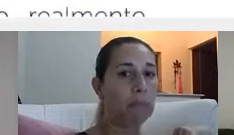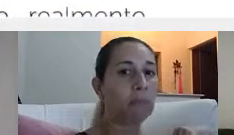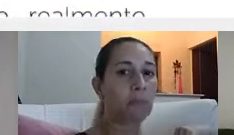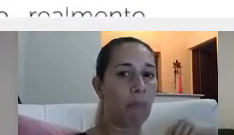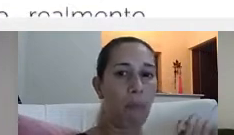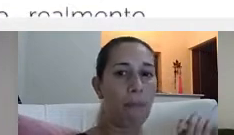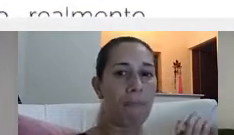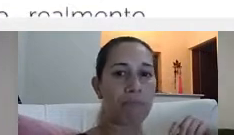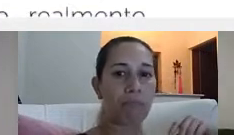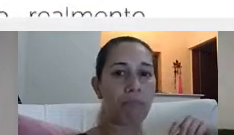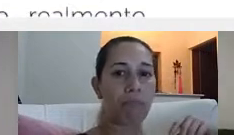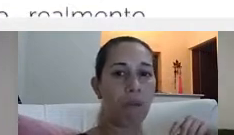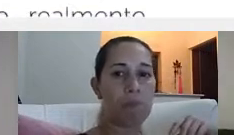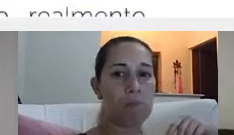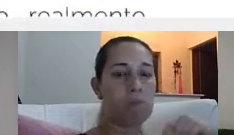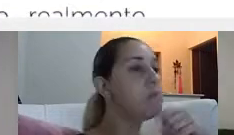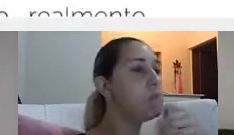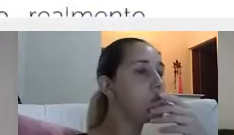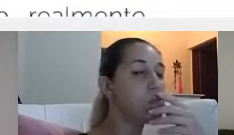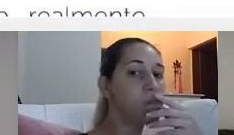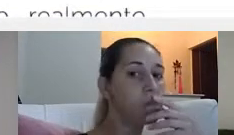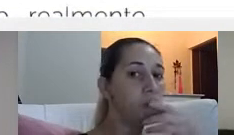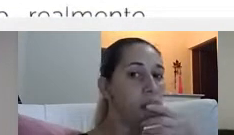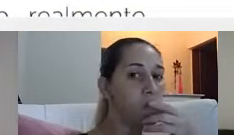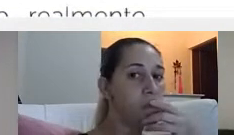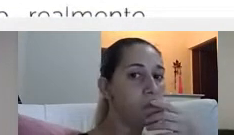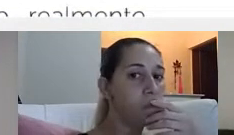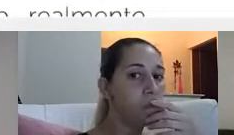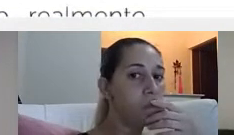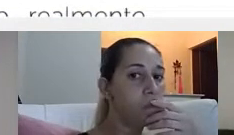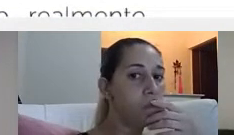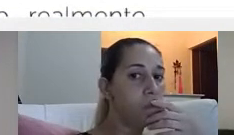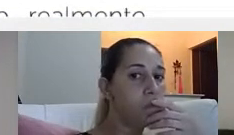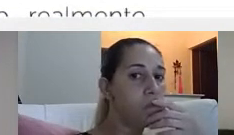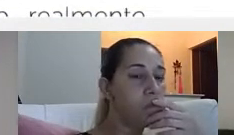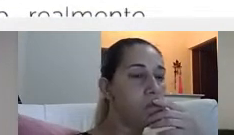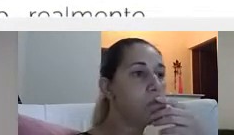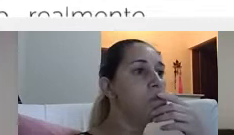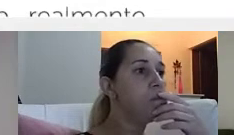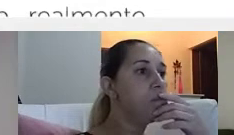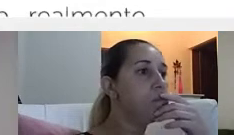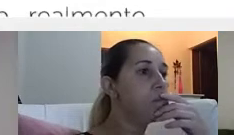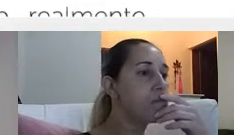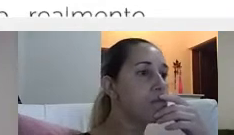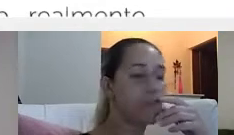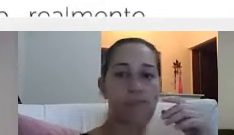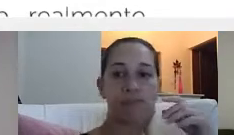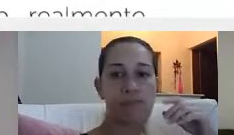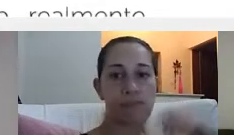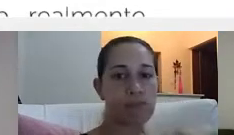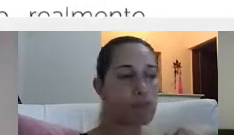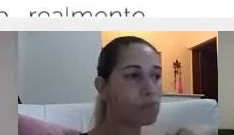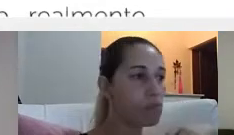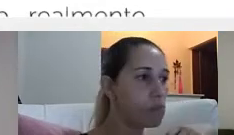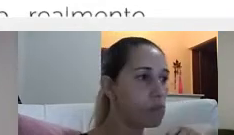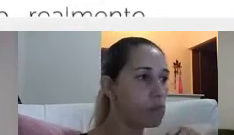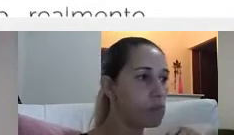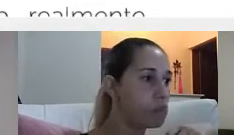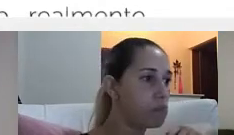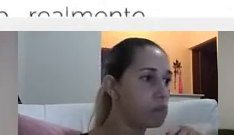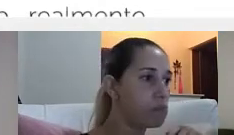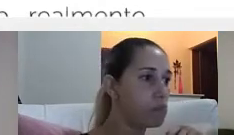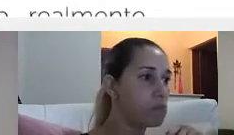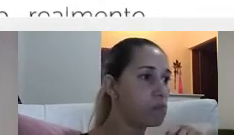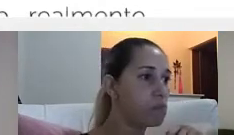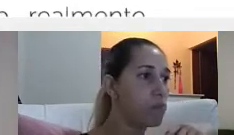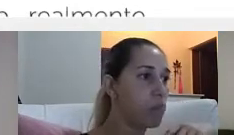A seção 3.1, que no caso é aí a seção onde nós temos o encontro 7, ok?